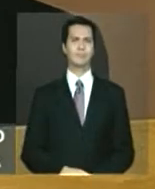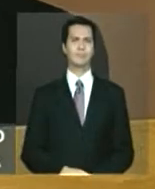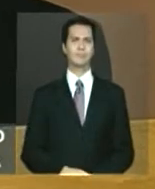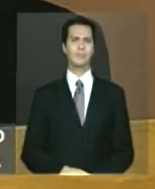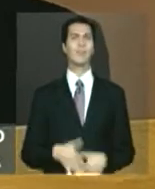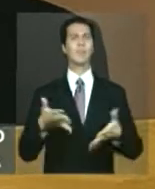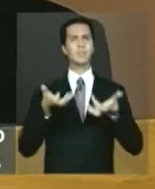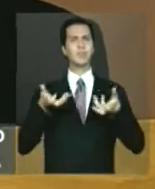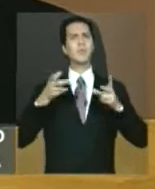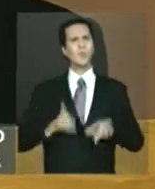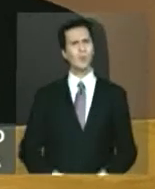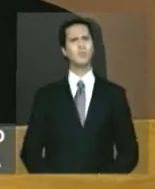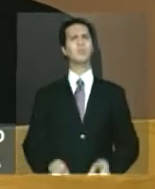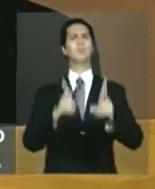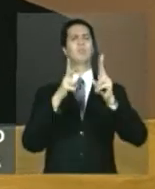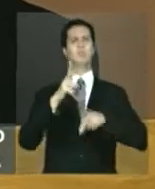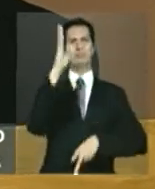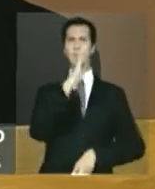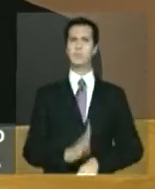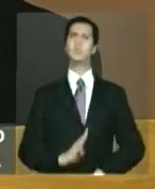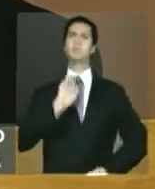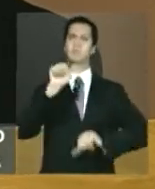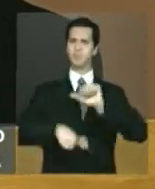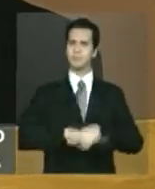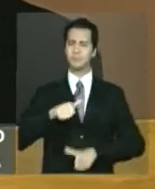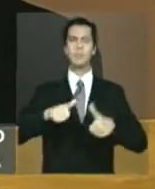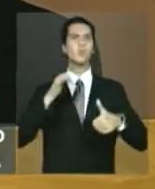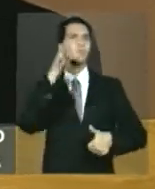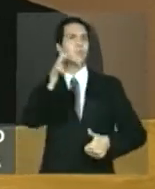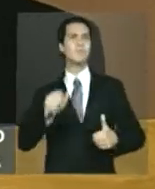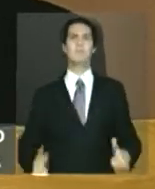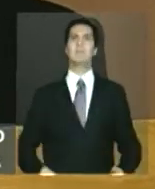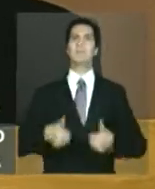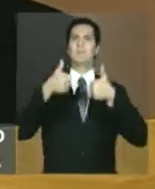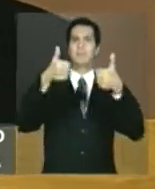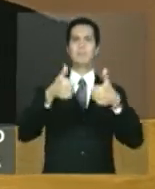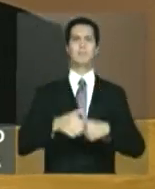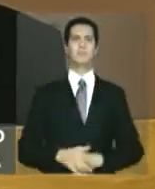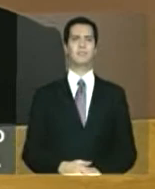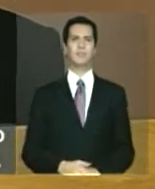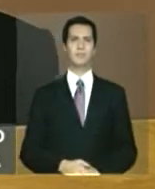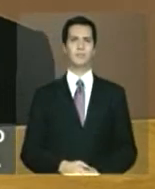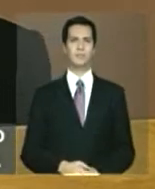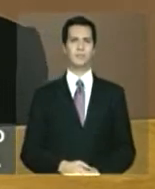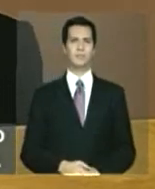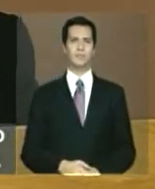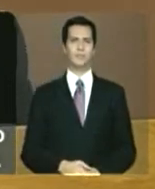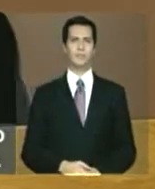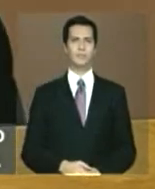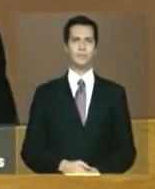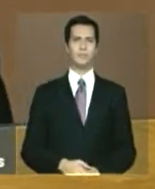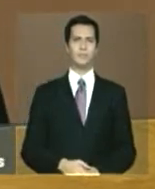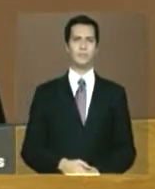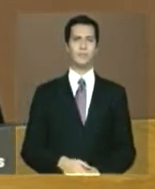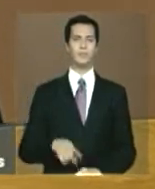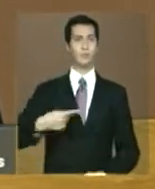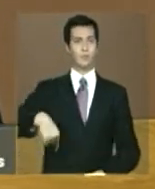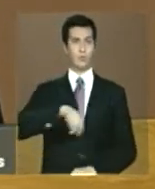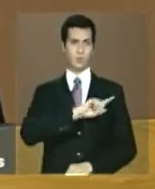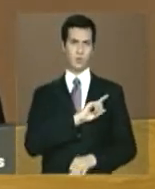de continuar mudando esse país para melhor eh nós somos 10